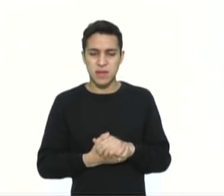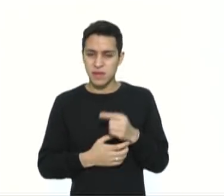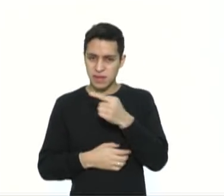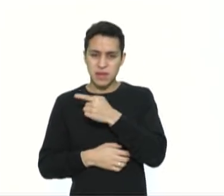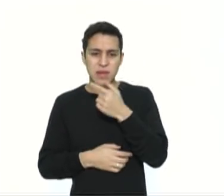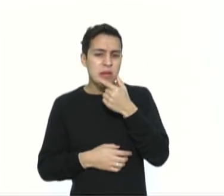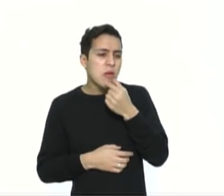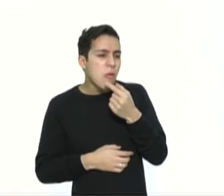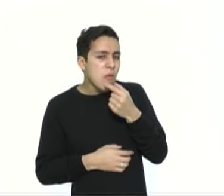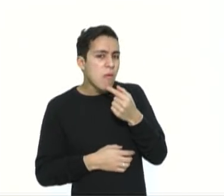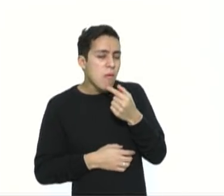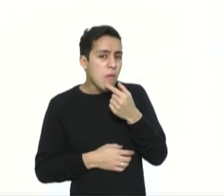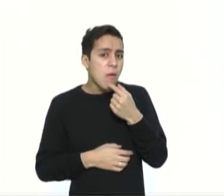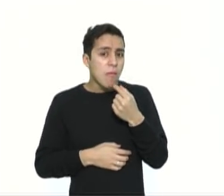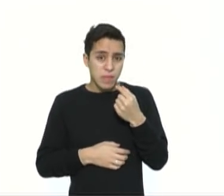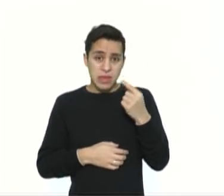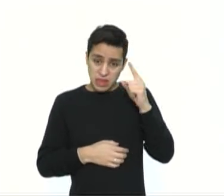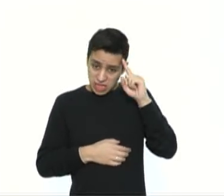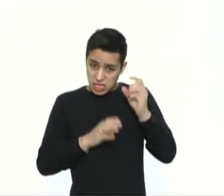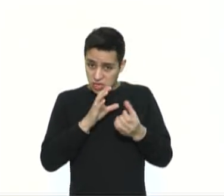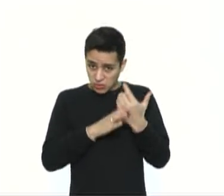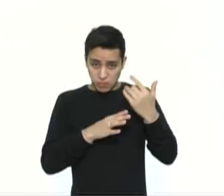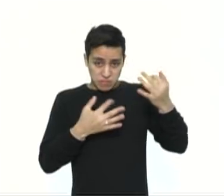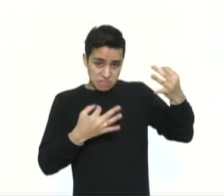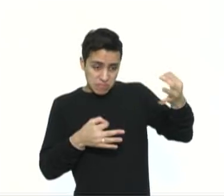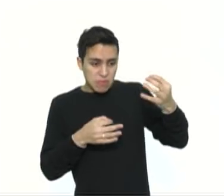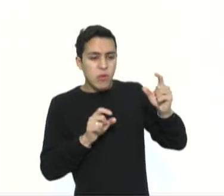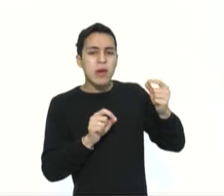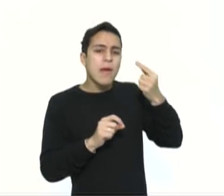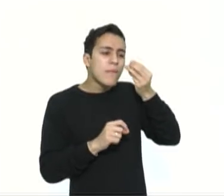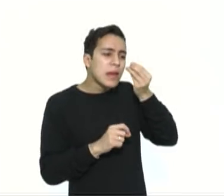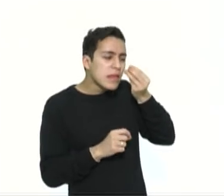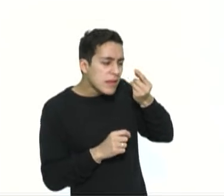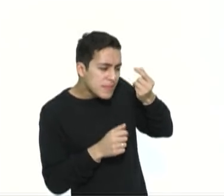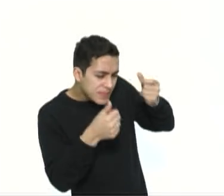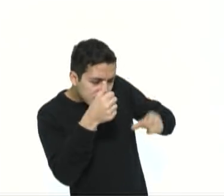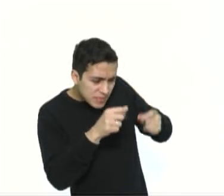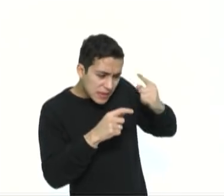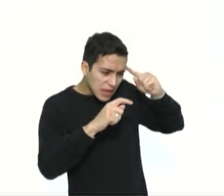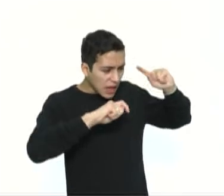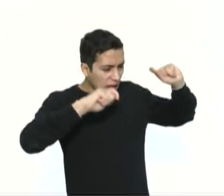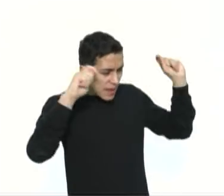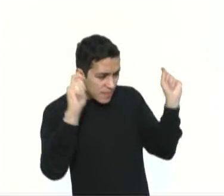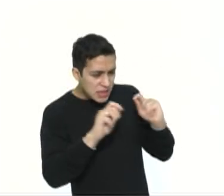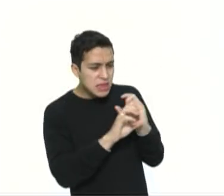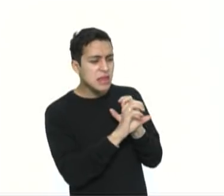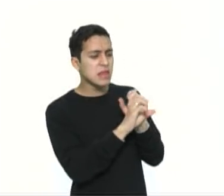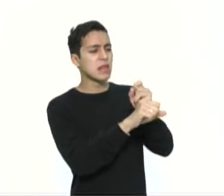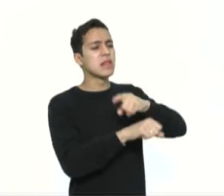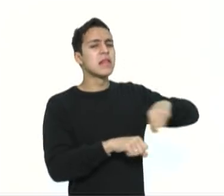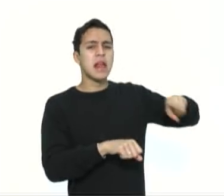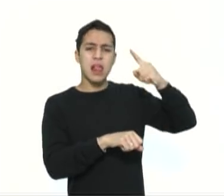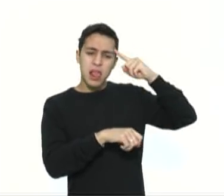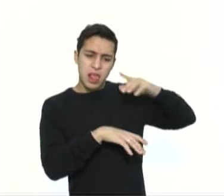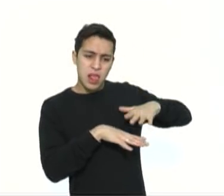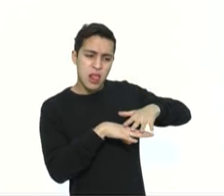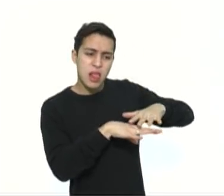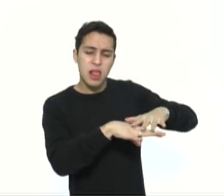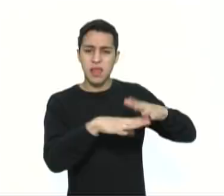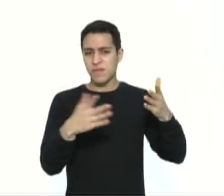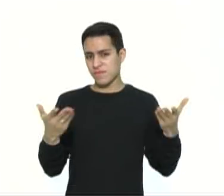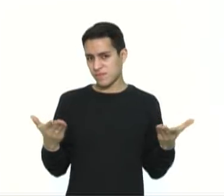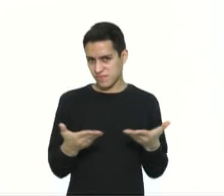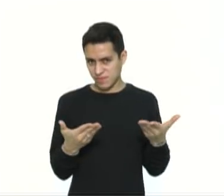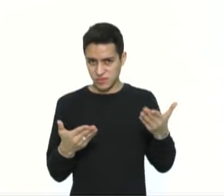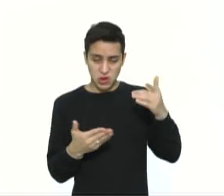quociente de inteligência, media basicamente a capacidade de dominar o raciocínio que hoje se